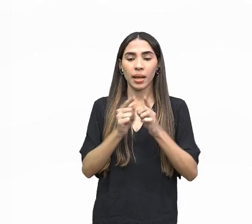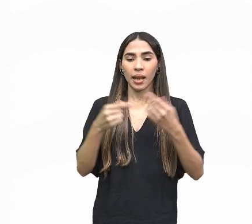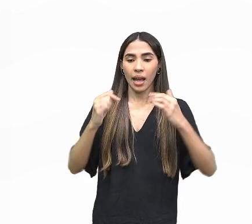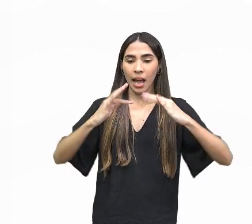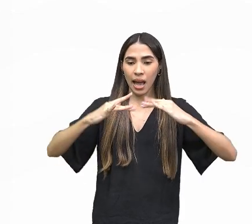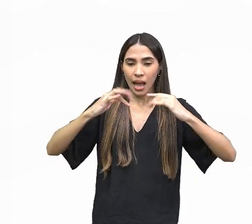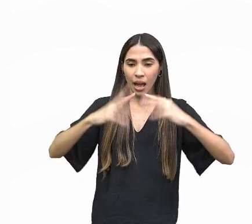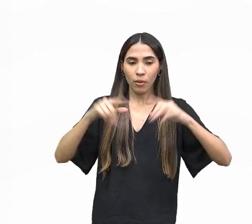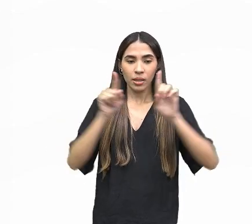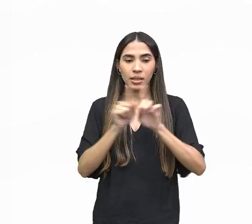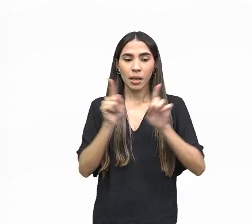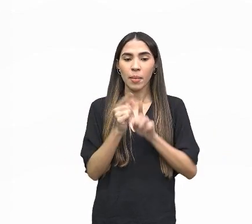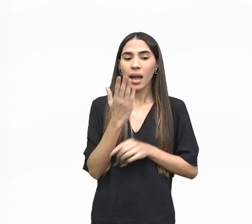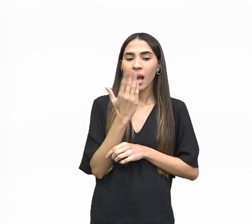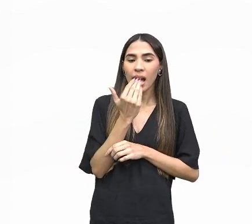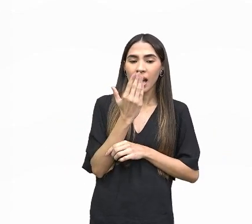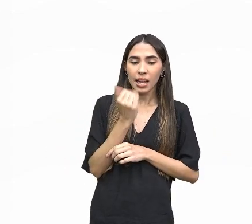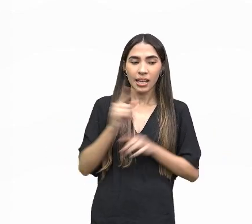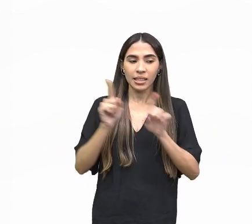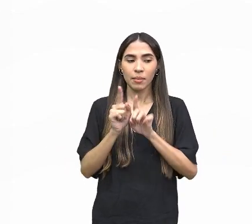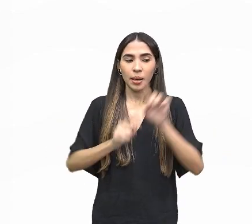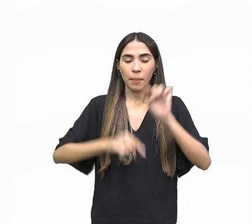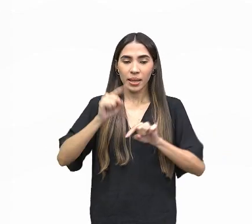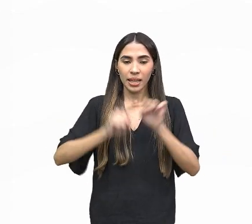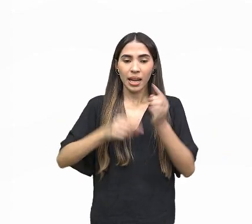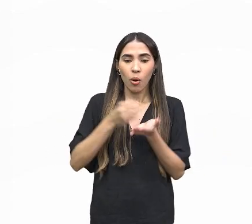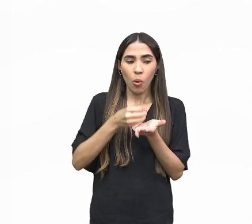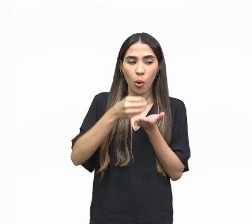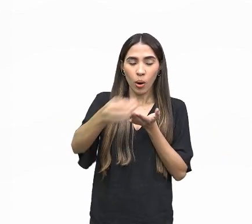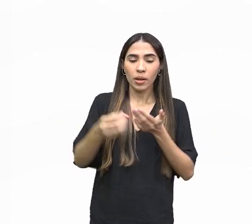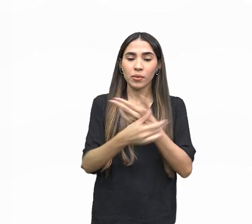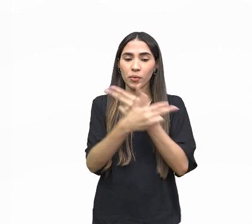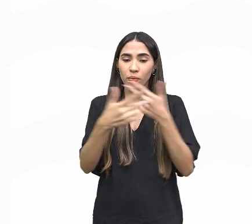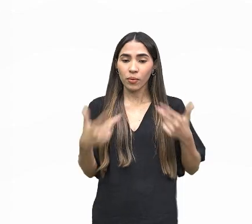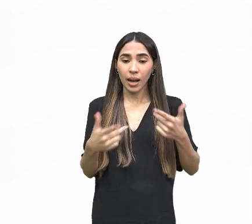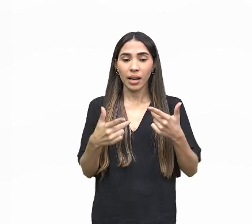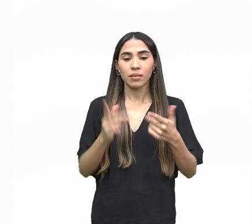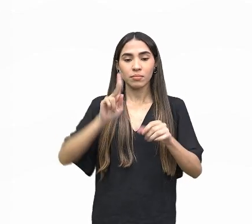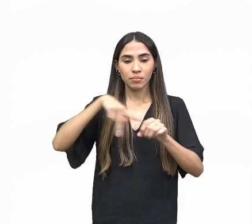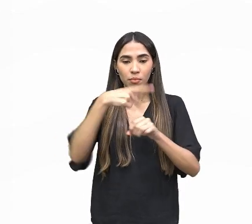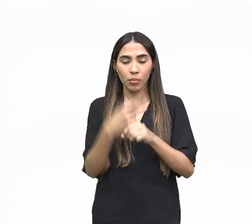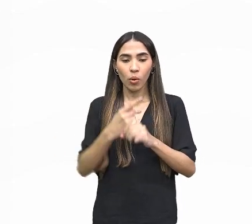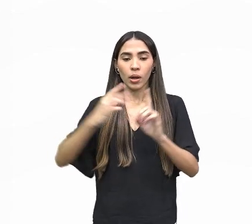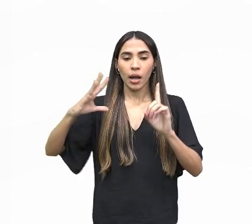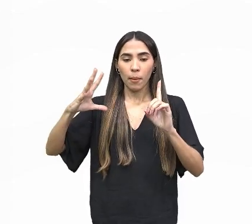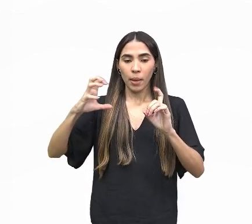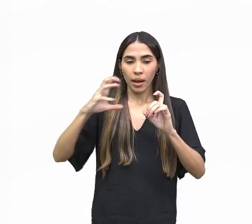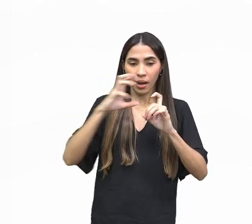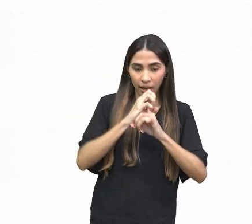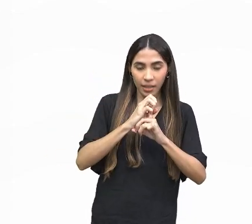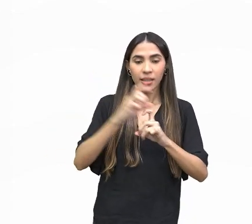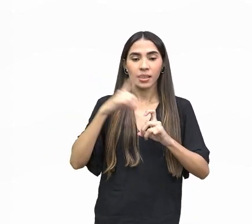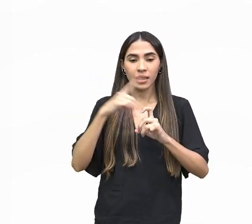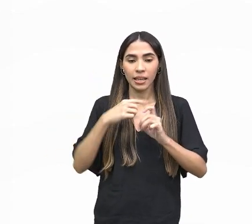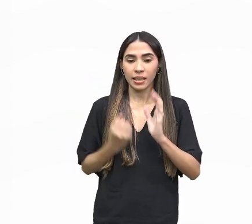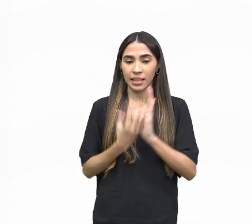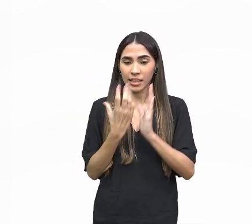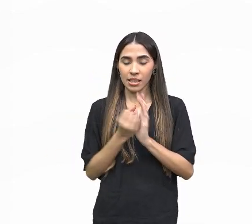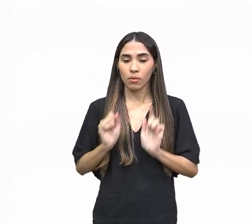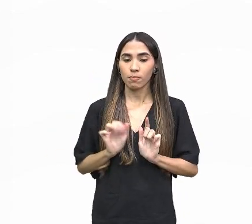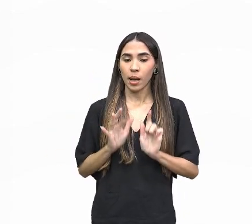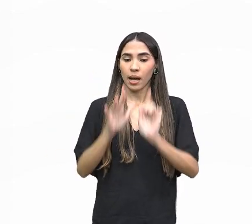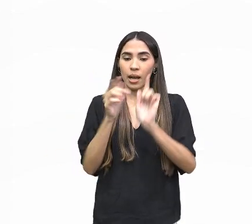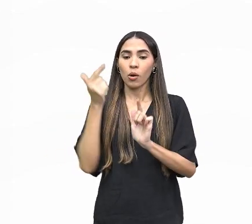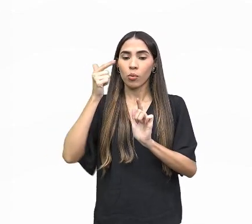de alimentos e até excremento animal, que após sua decomposição produzem gases que são usados